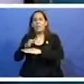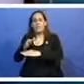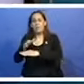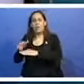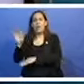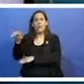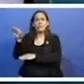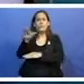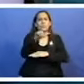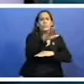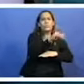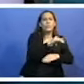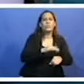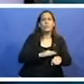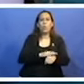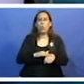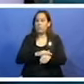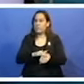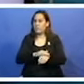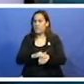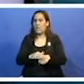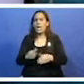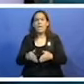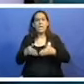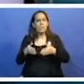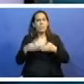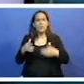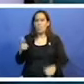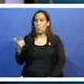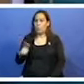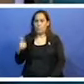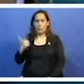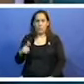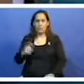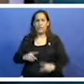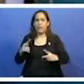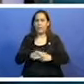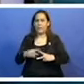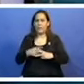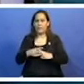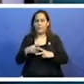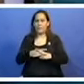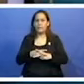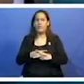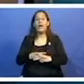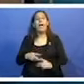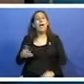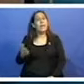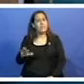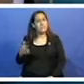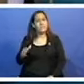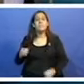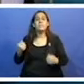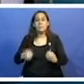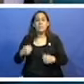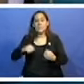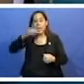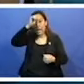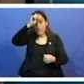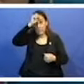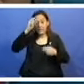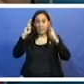que ali não teria arranca-rabo. Muita coisa nessa vida é preciso aprender.